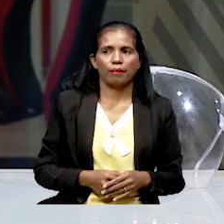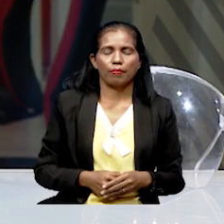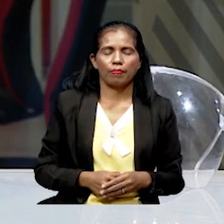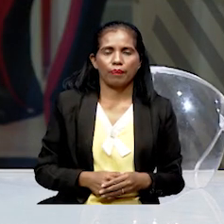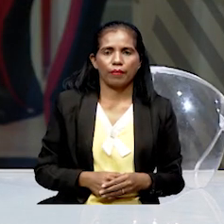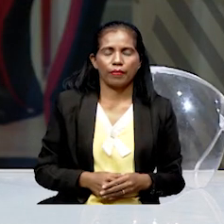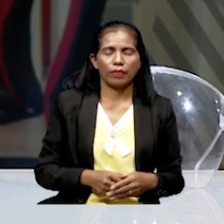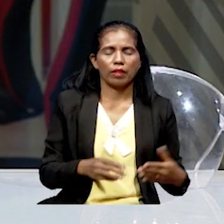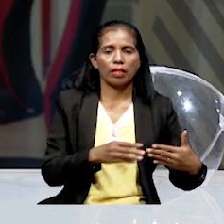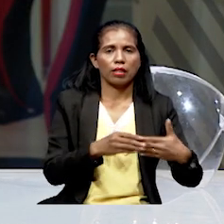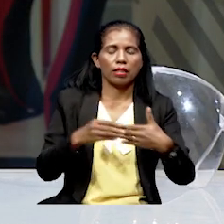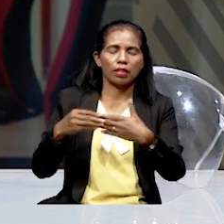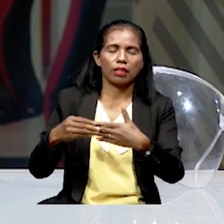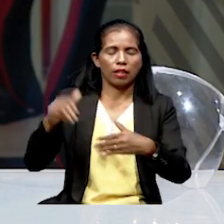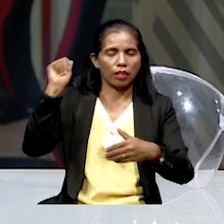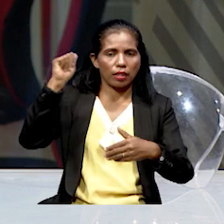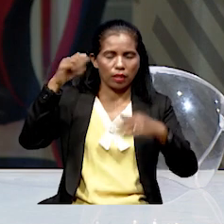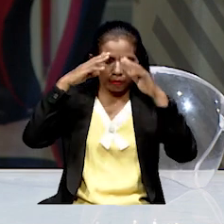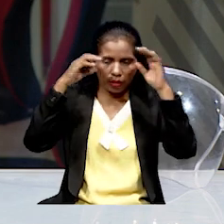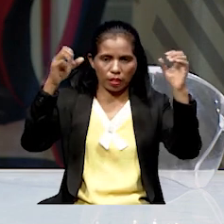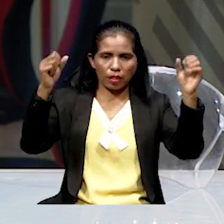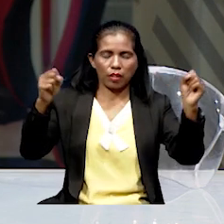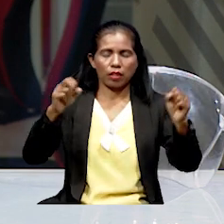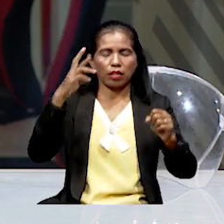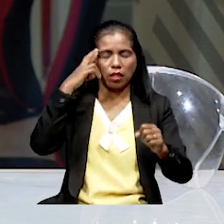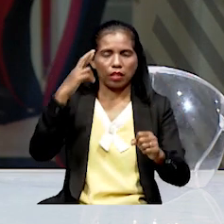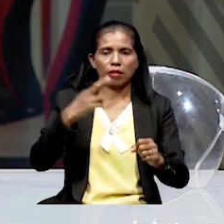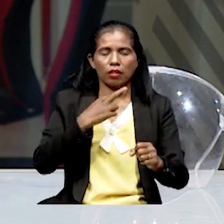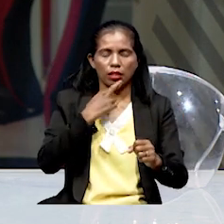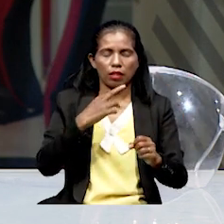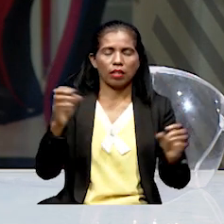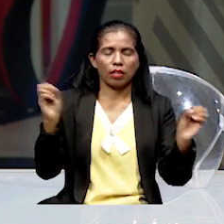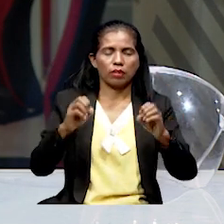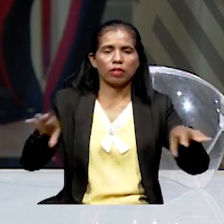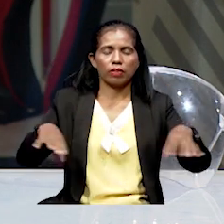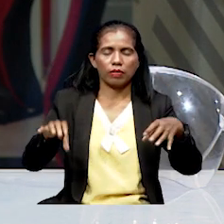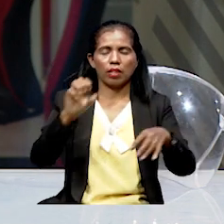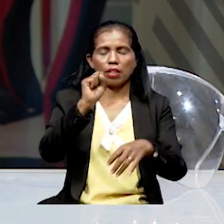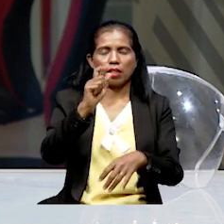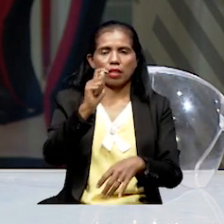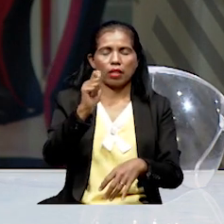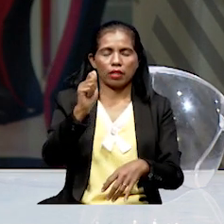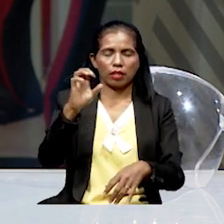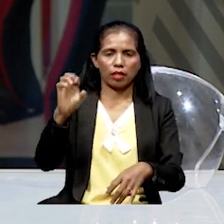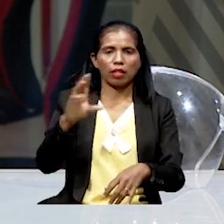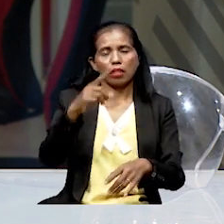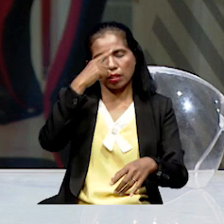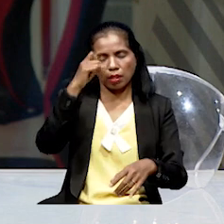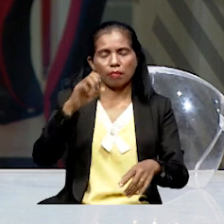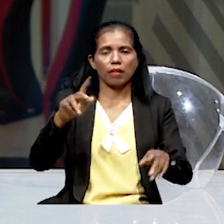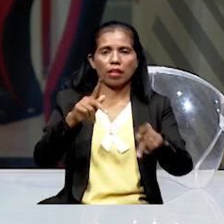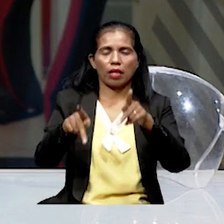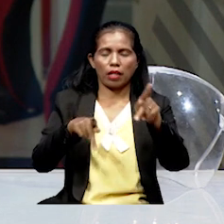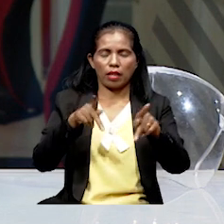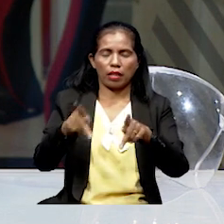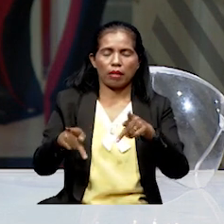Coordenador geral candidato presidente da República, José Ramos Horta, lamenta o serviço estai, também eleitor Barak Narang